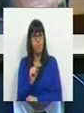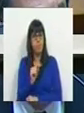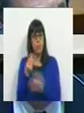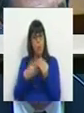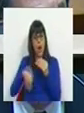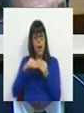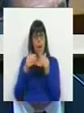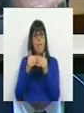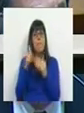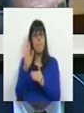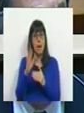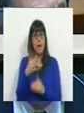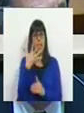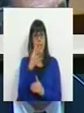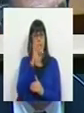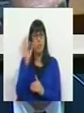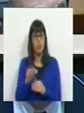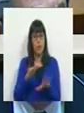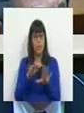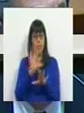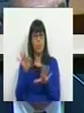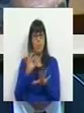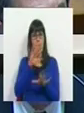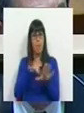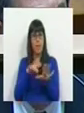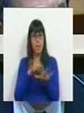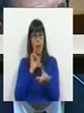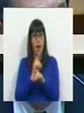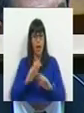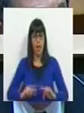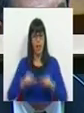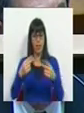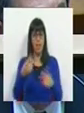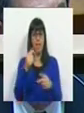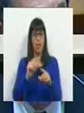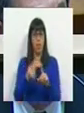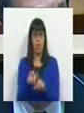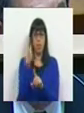um acréscimo superior a 5% da participação relativa às transferências